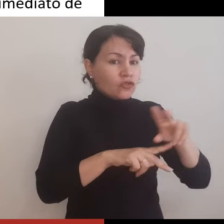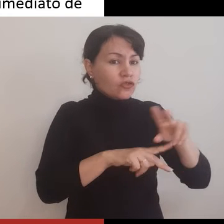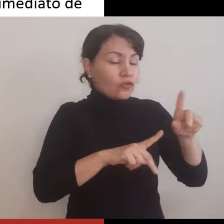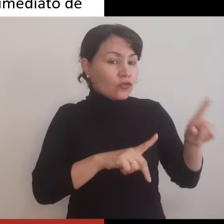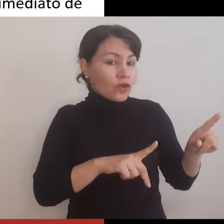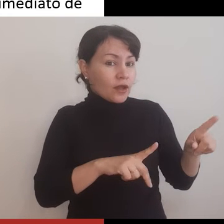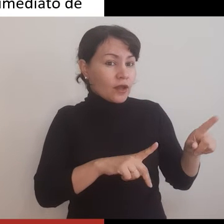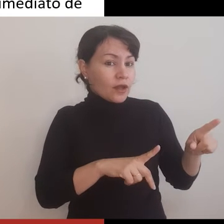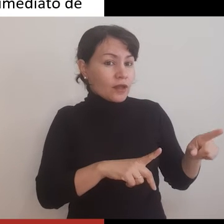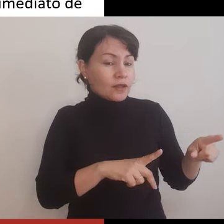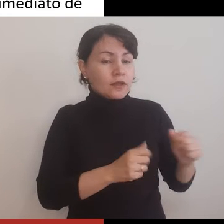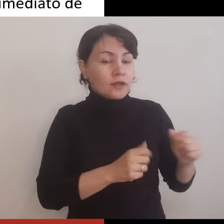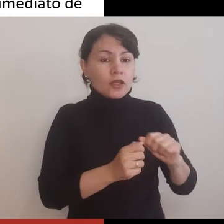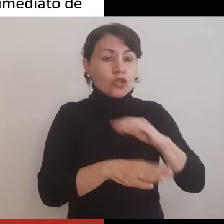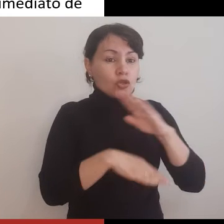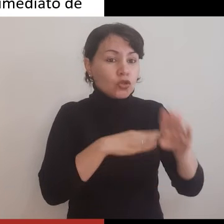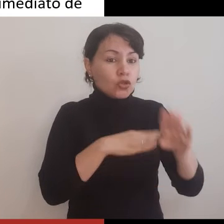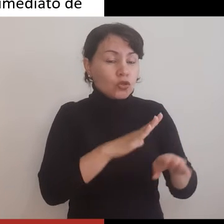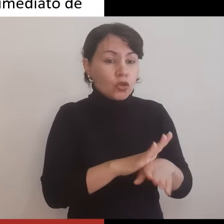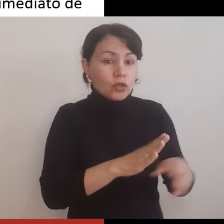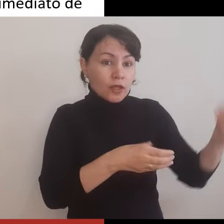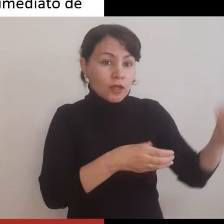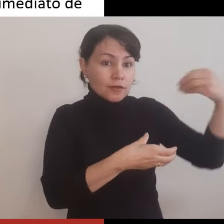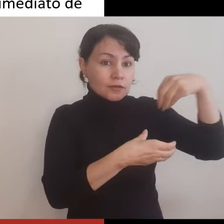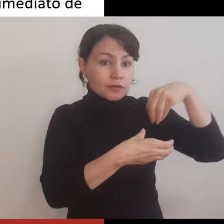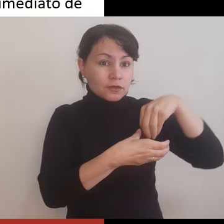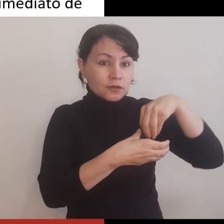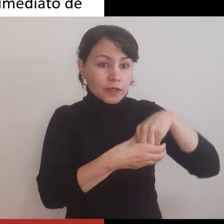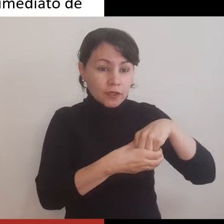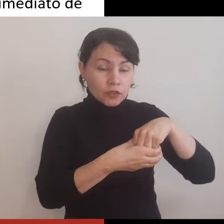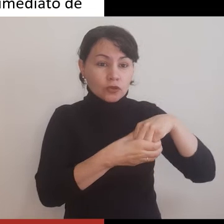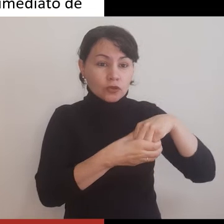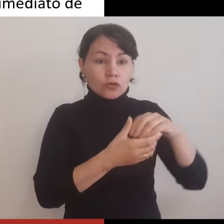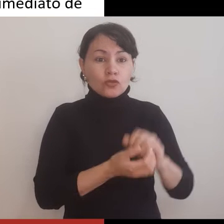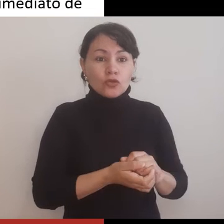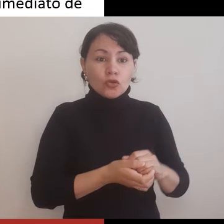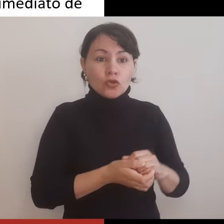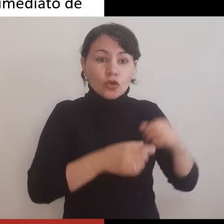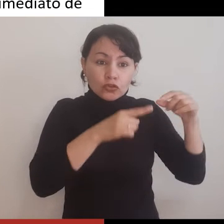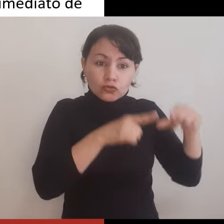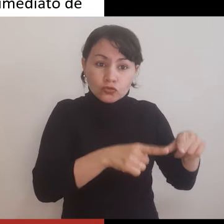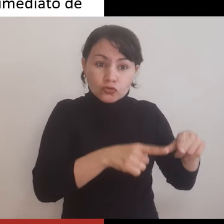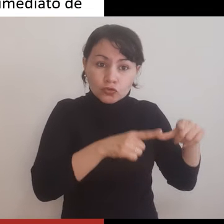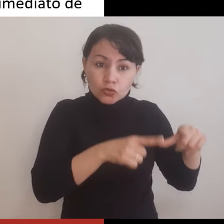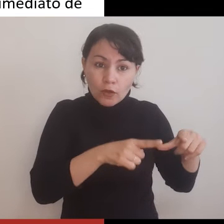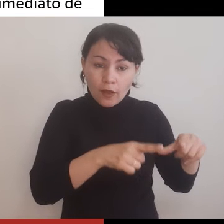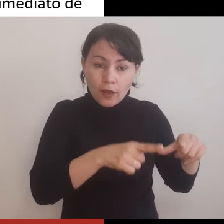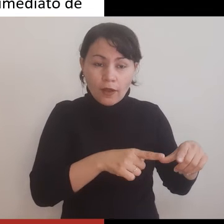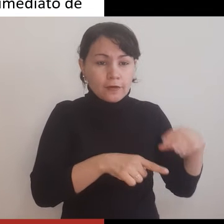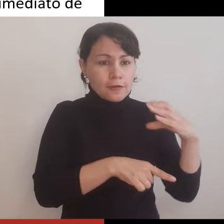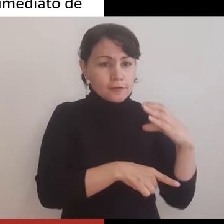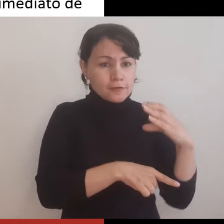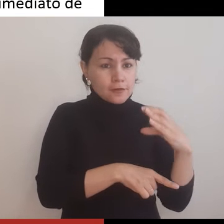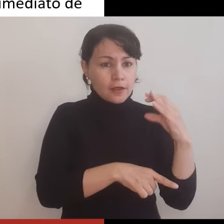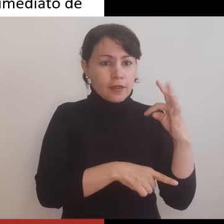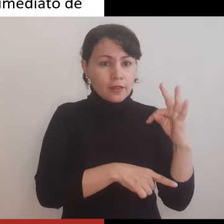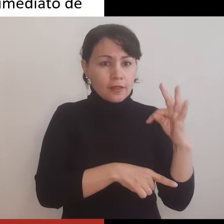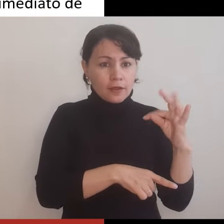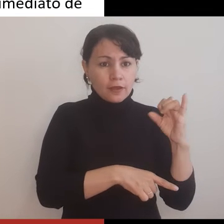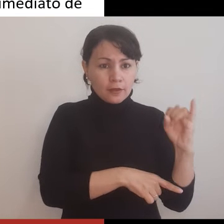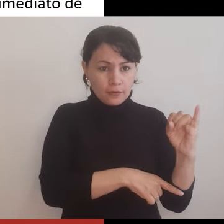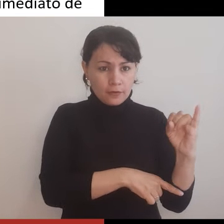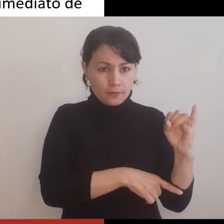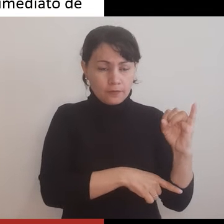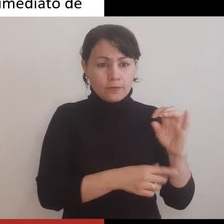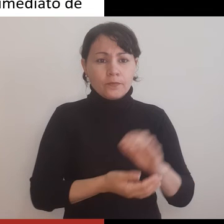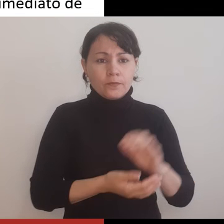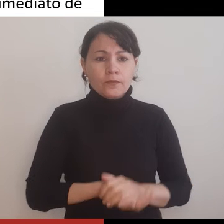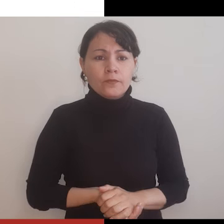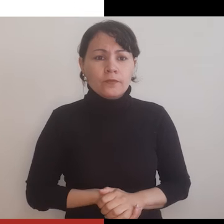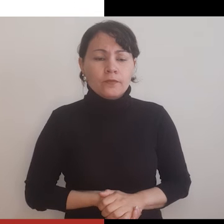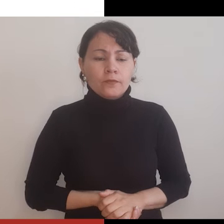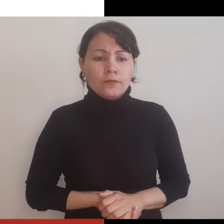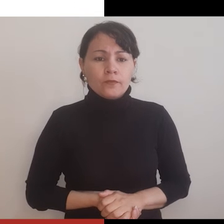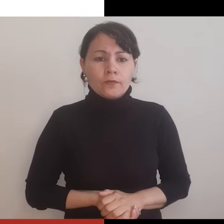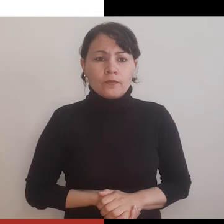diferentes, porém todas elas dentro de um mesmo espaço.